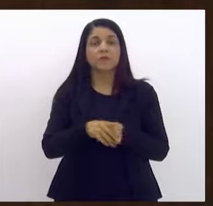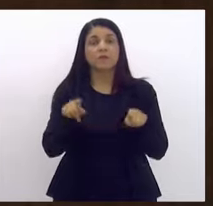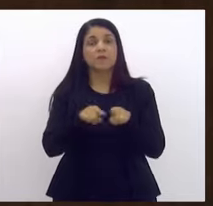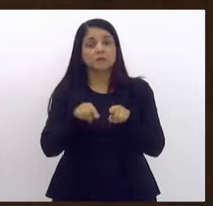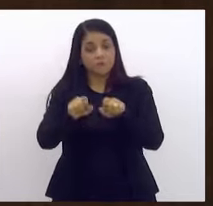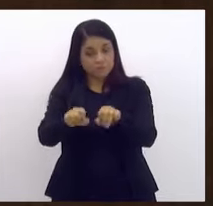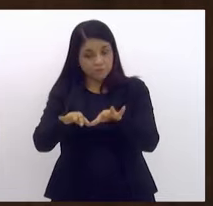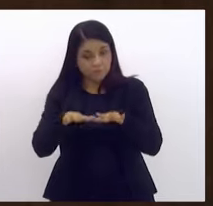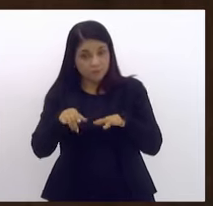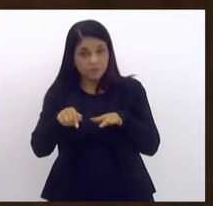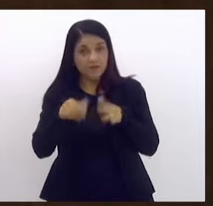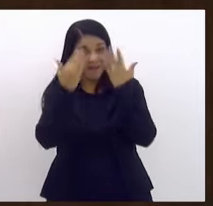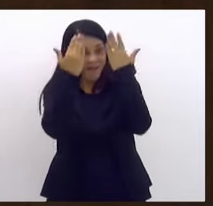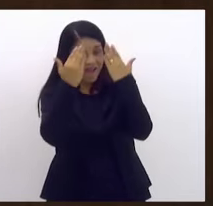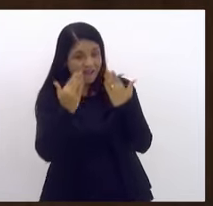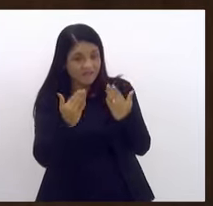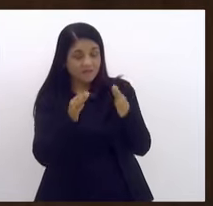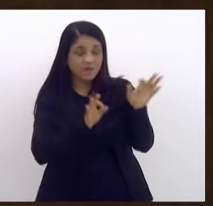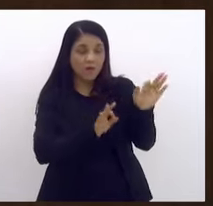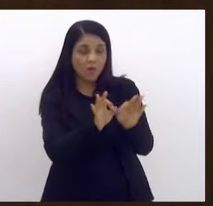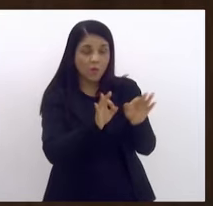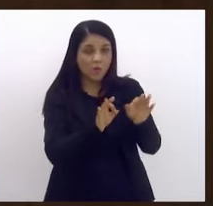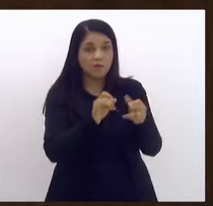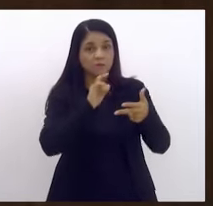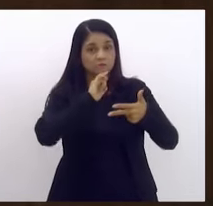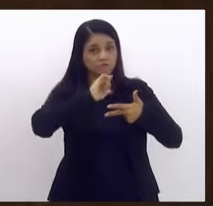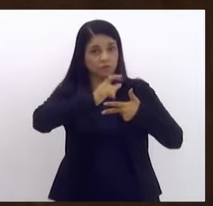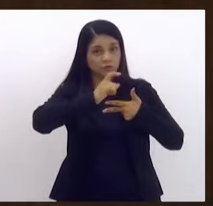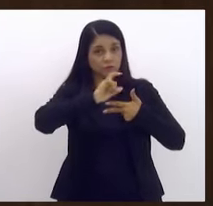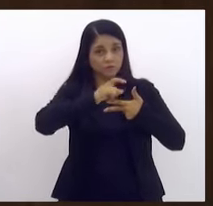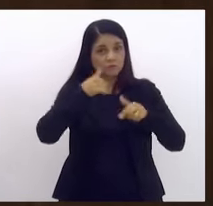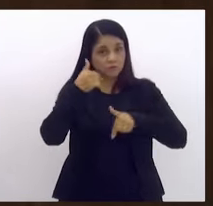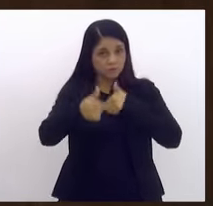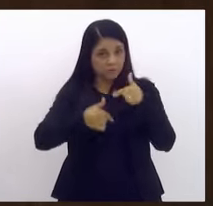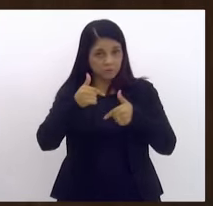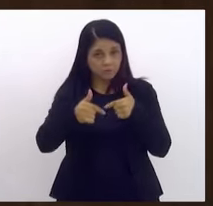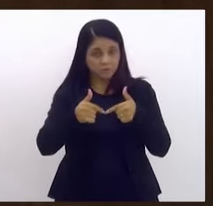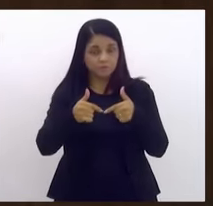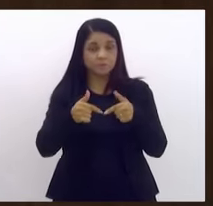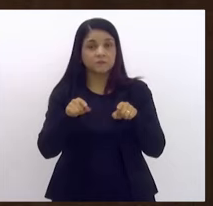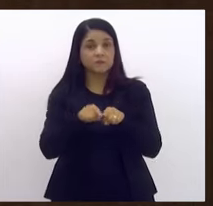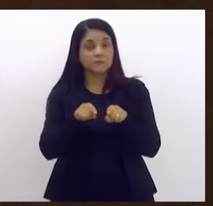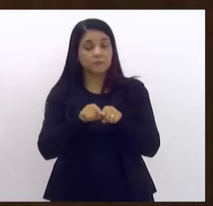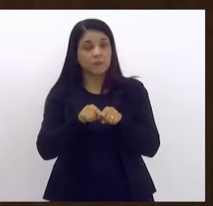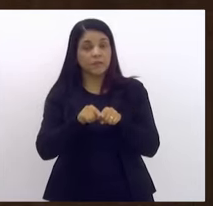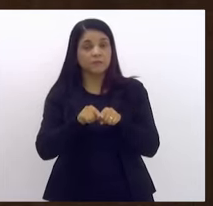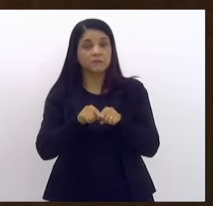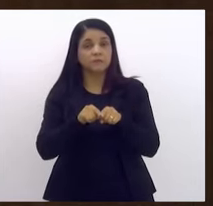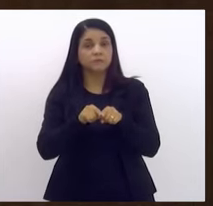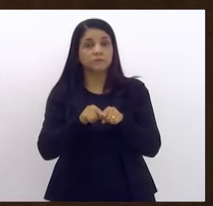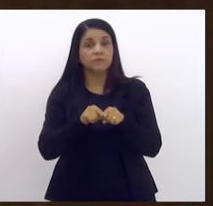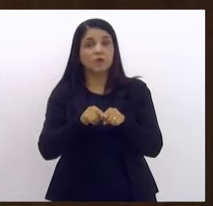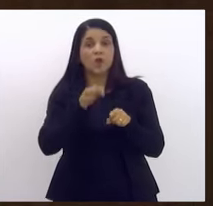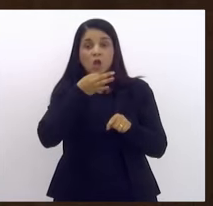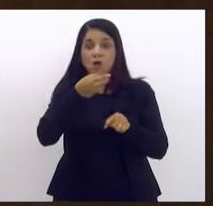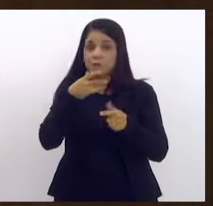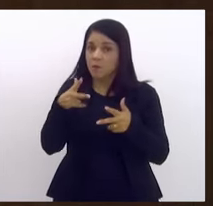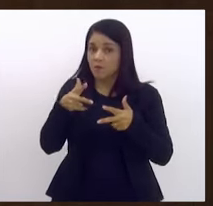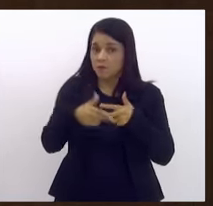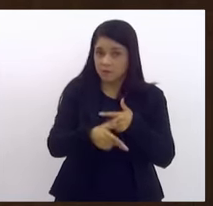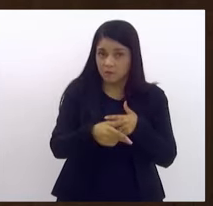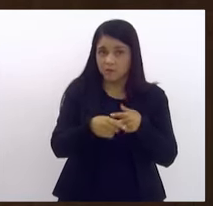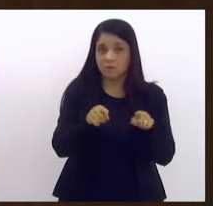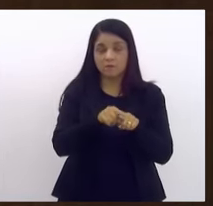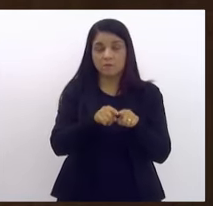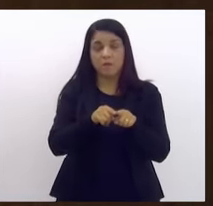parlamento analisar o plano de trabalho do executivo e intervir tanto no que se refere à